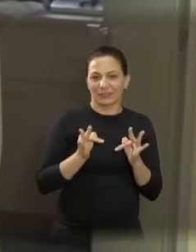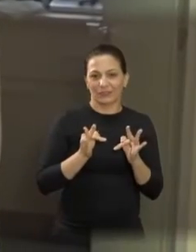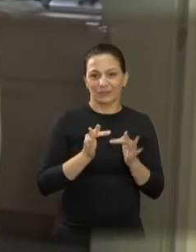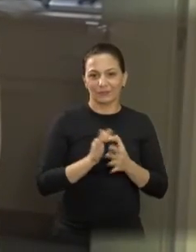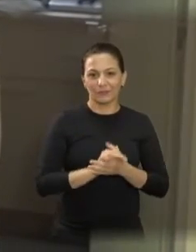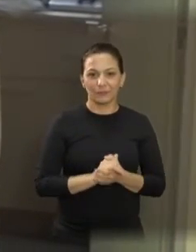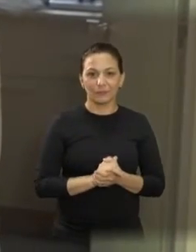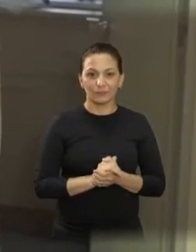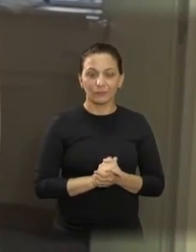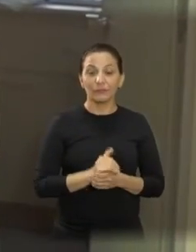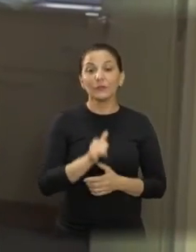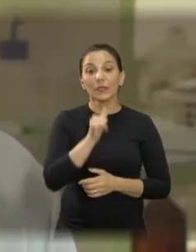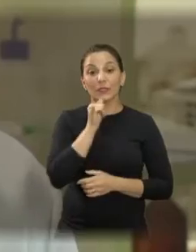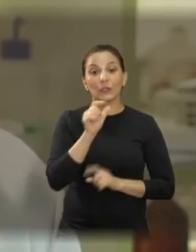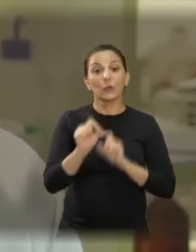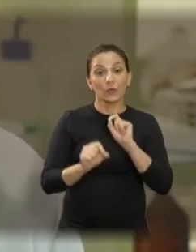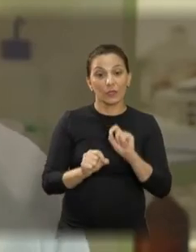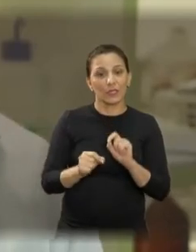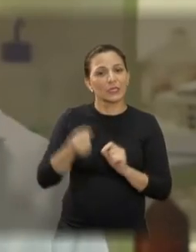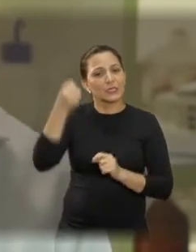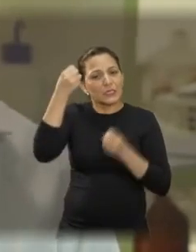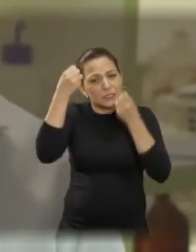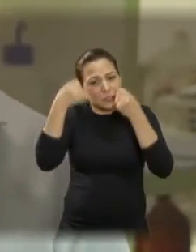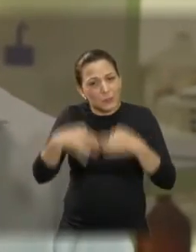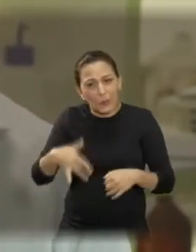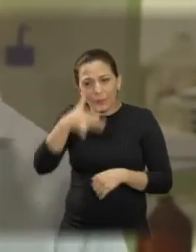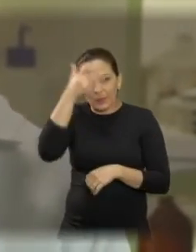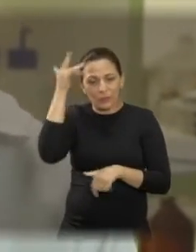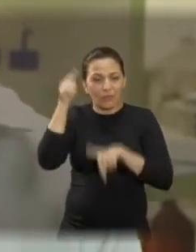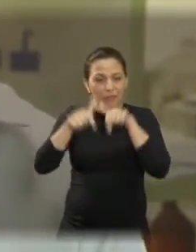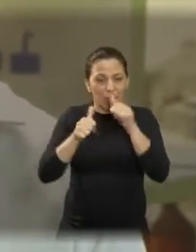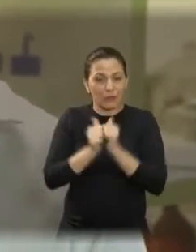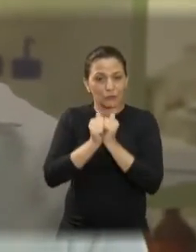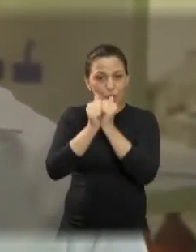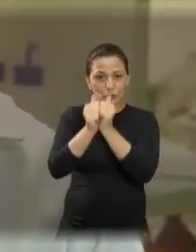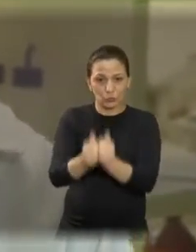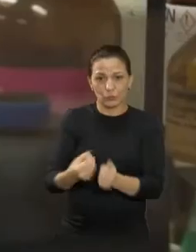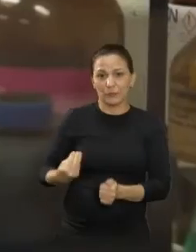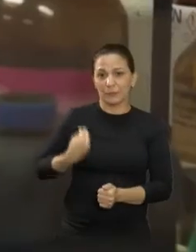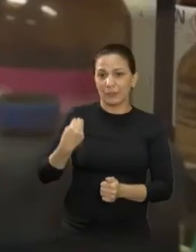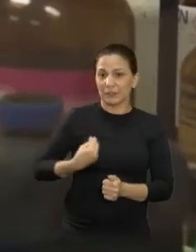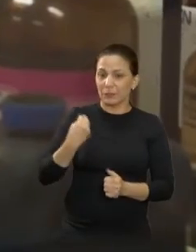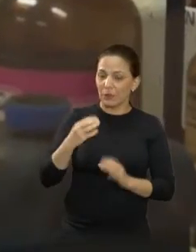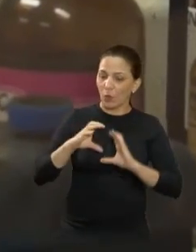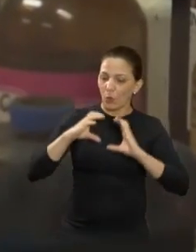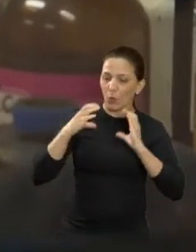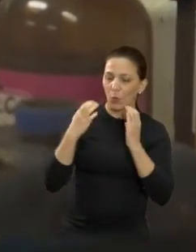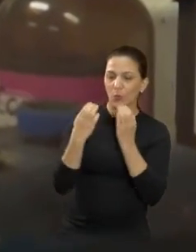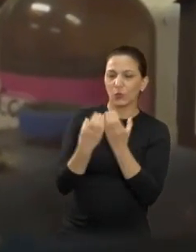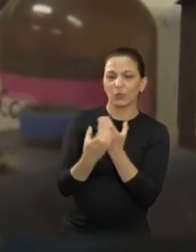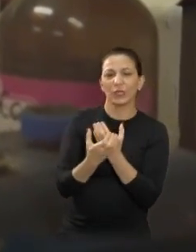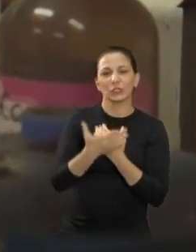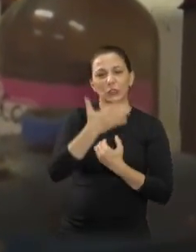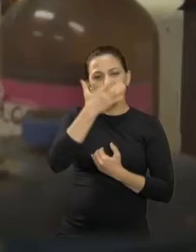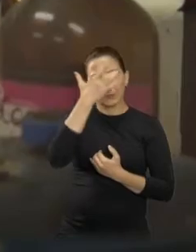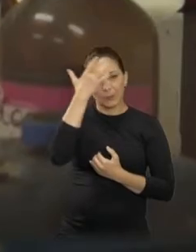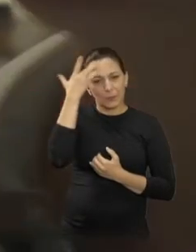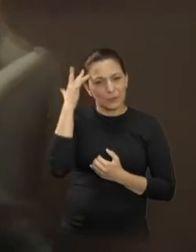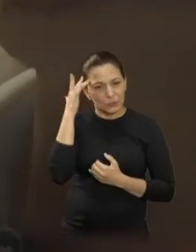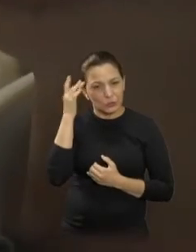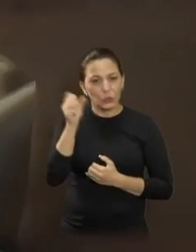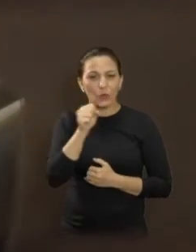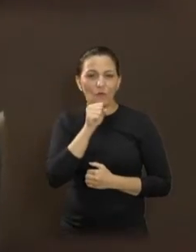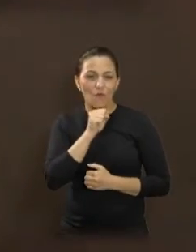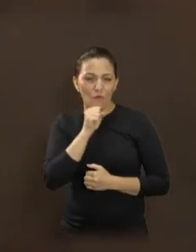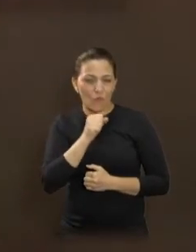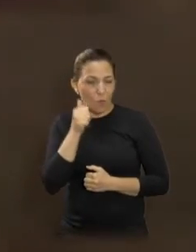Um exemplo disso. Conta que tinha uma pessoa que trabalhava com ele e participava de uma comunidade com várias senhoras que sentiam